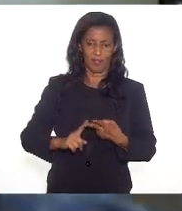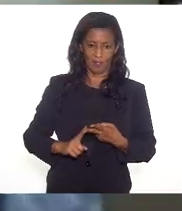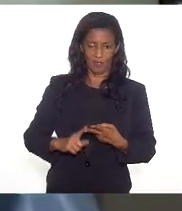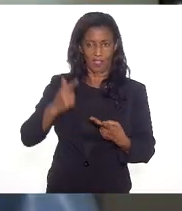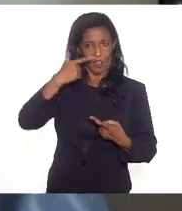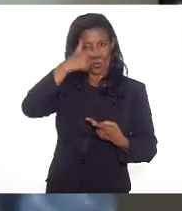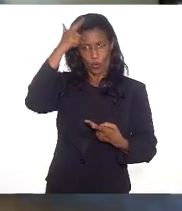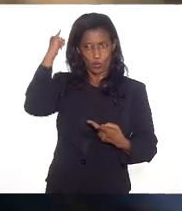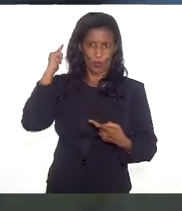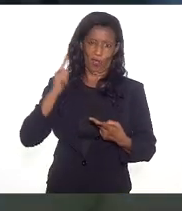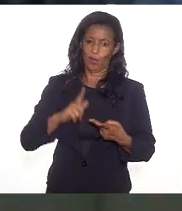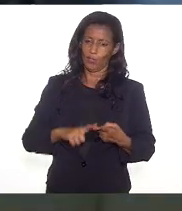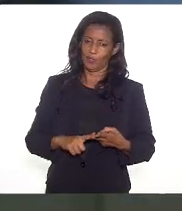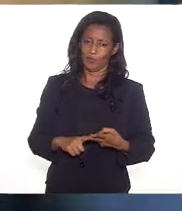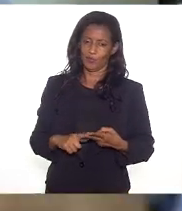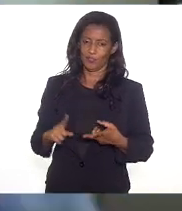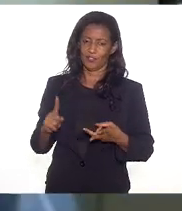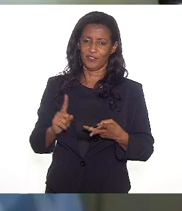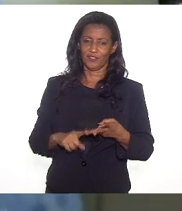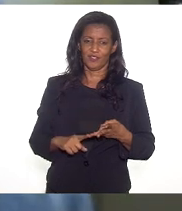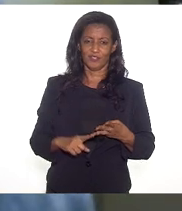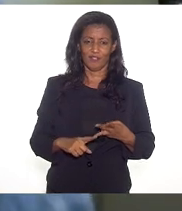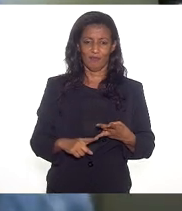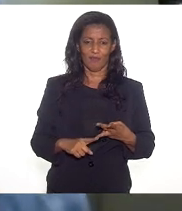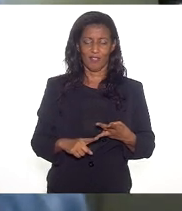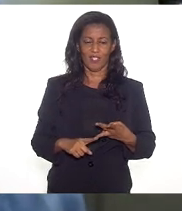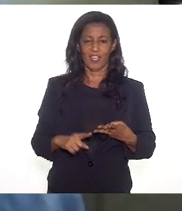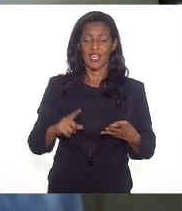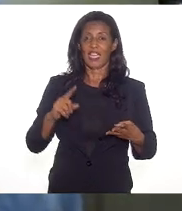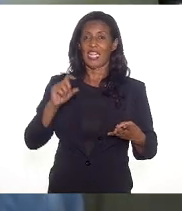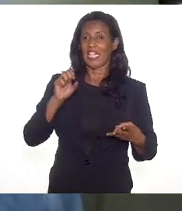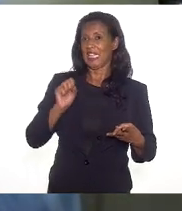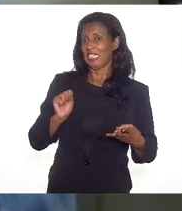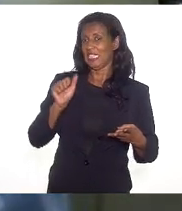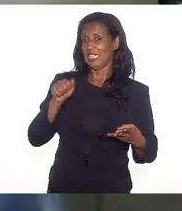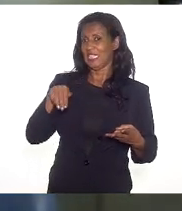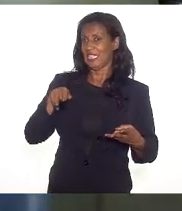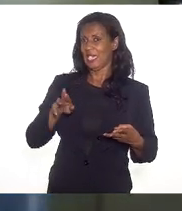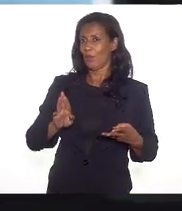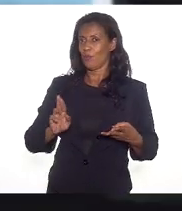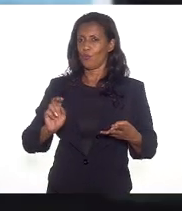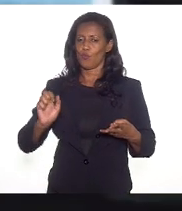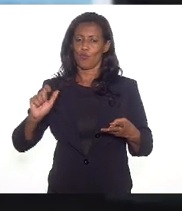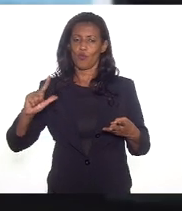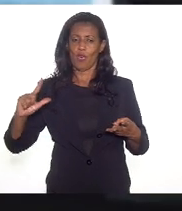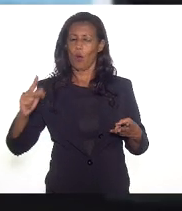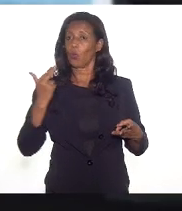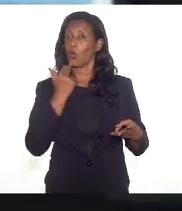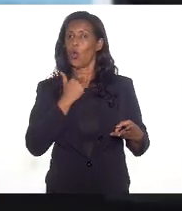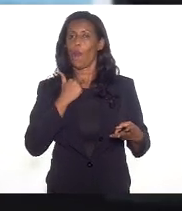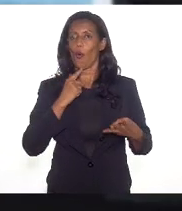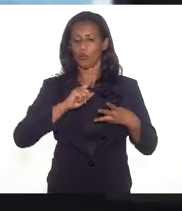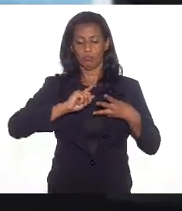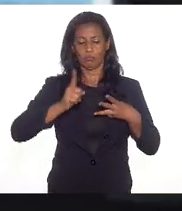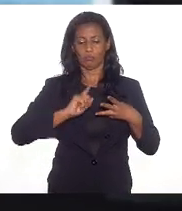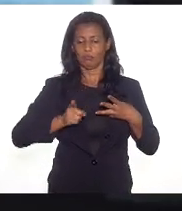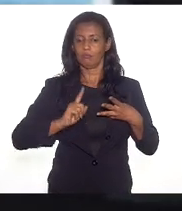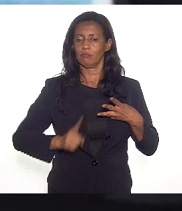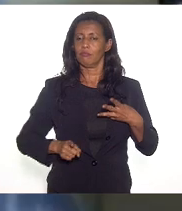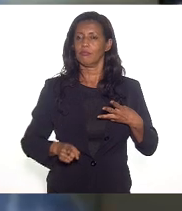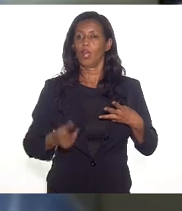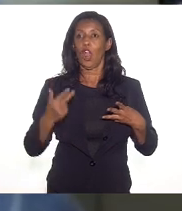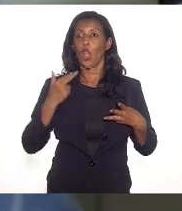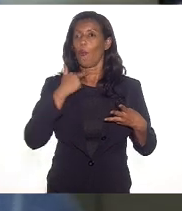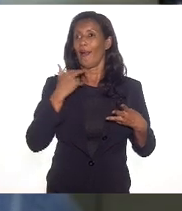deputado Luiz Paulo e nem o deputado Samuel Malafaia. Por quê? Por quê, deputado? Porque nós não temos